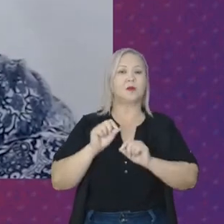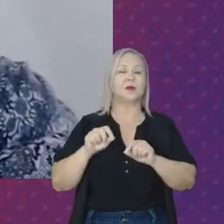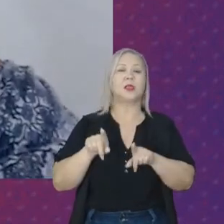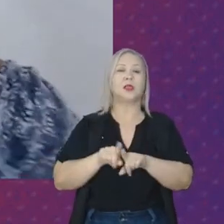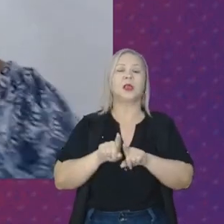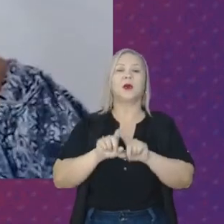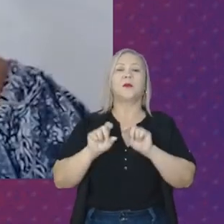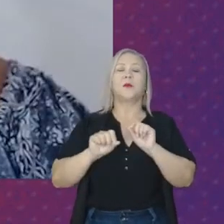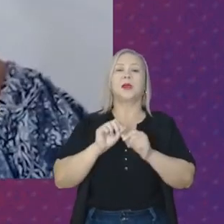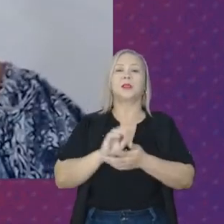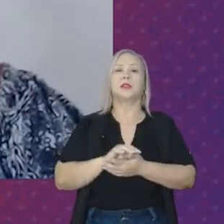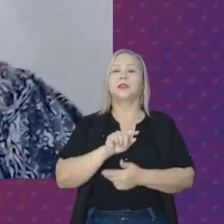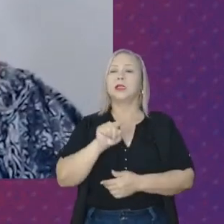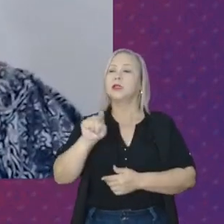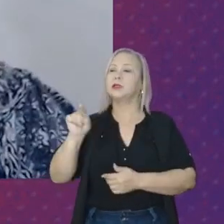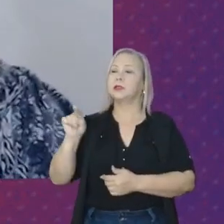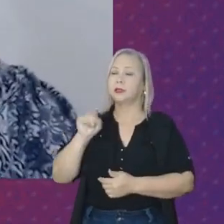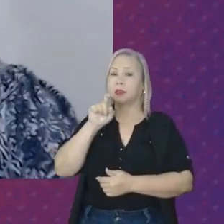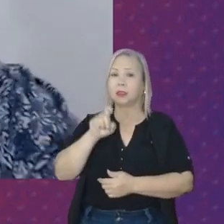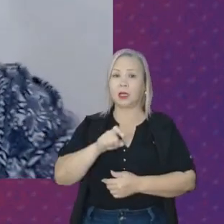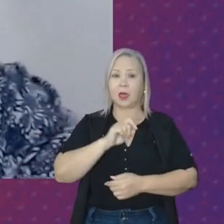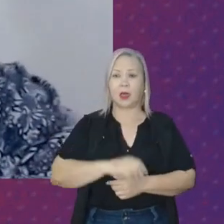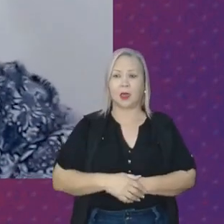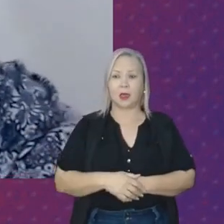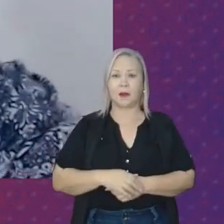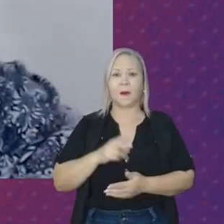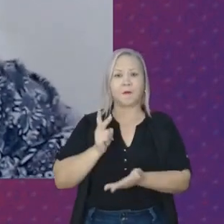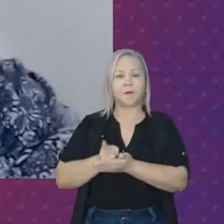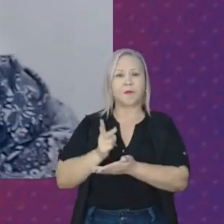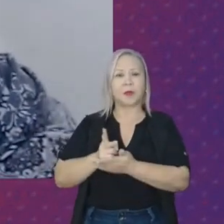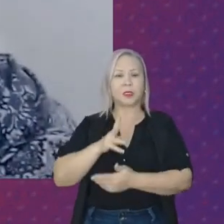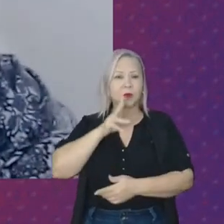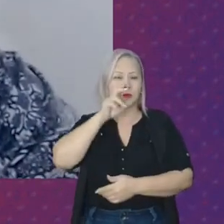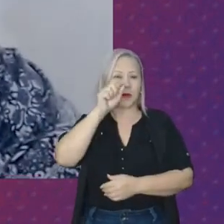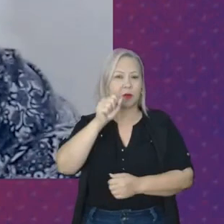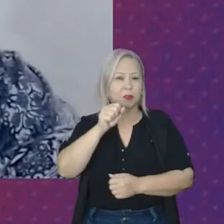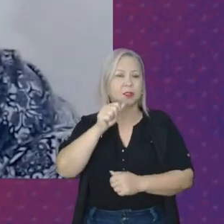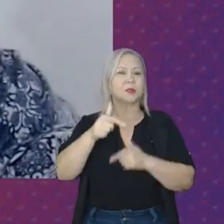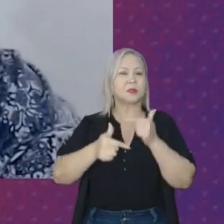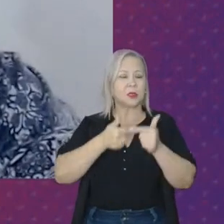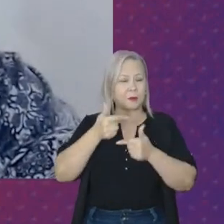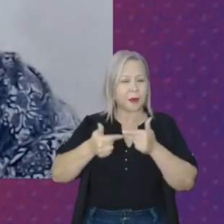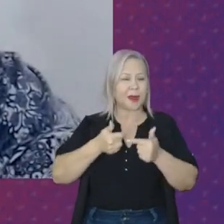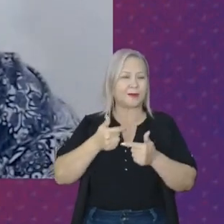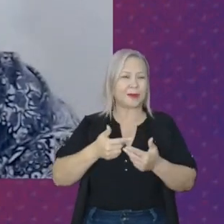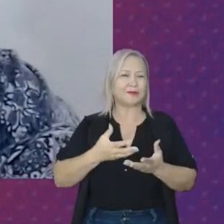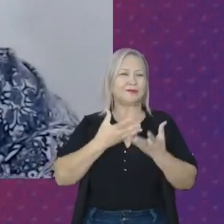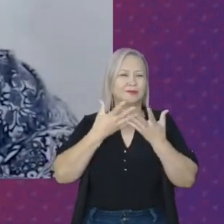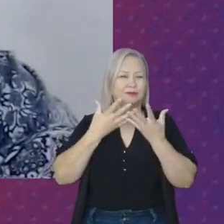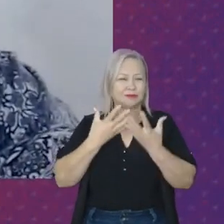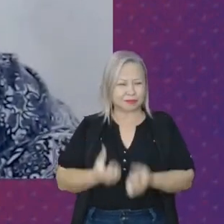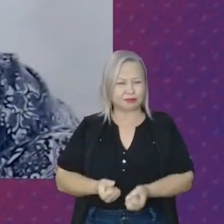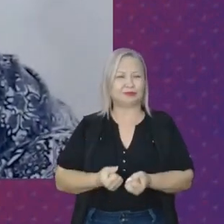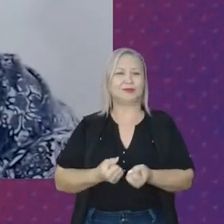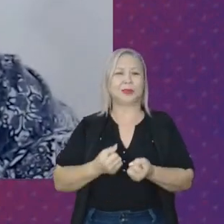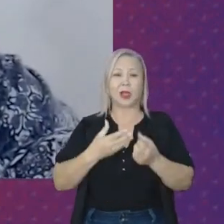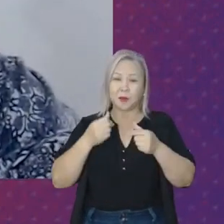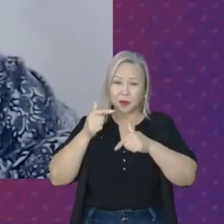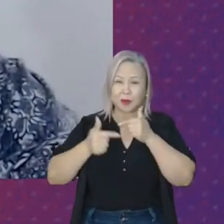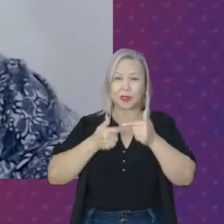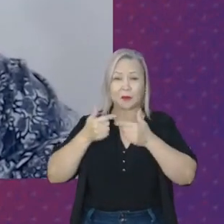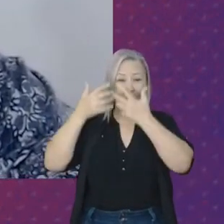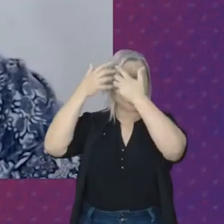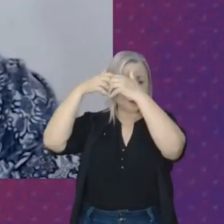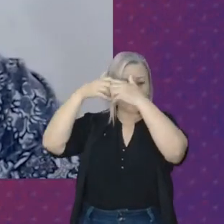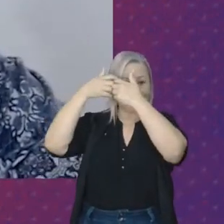mesmo daqueles que eram mantendo a força de trabalho, né? Então, a sobrecarga de trabalho, não só mental,